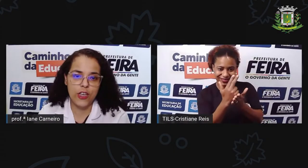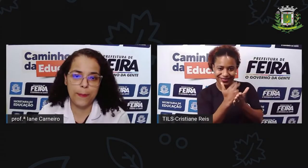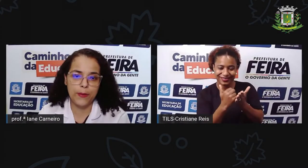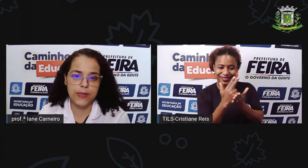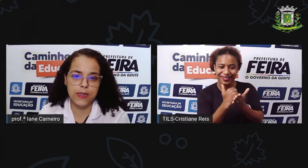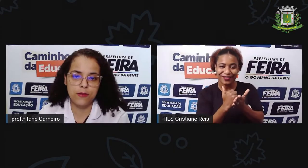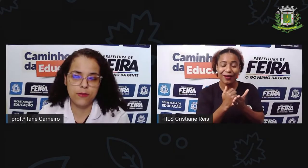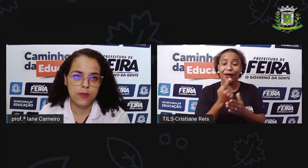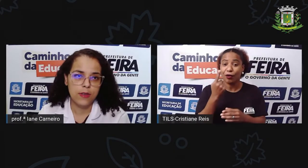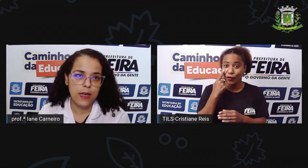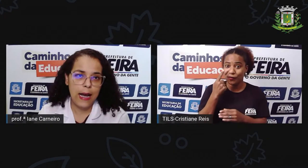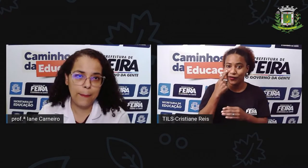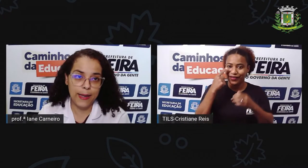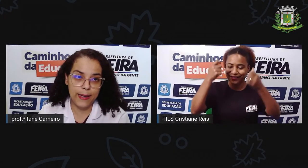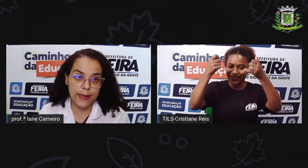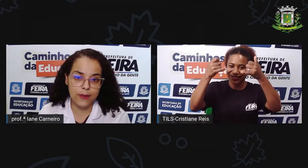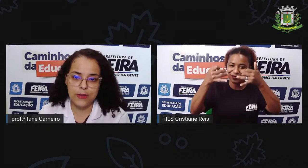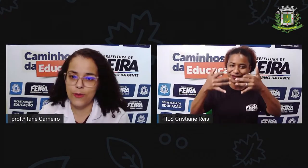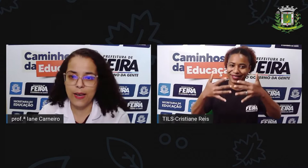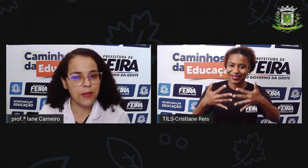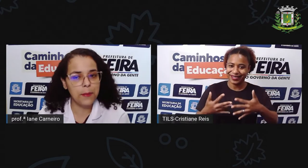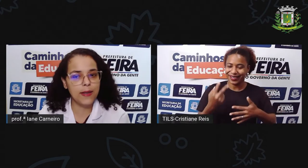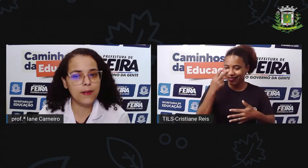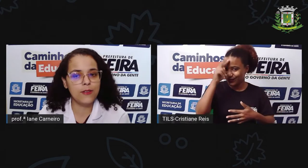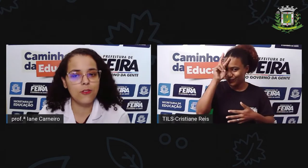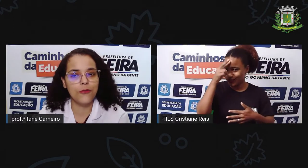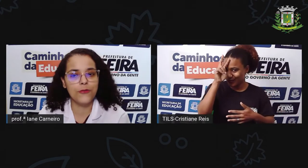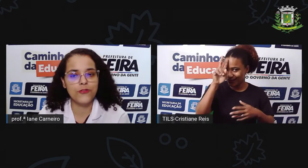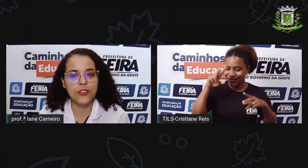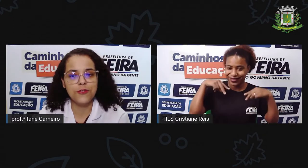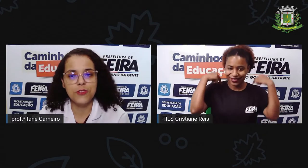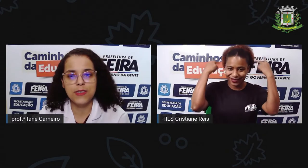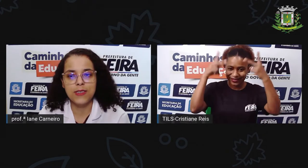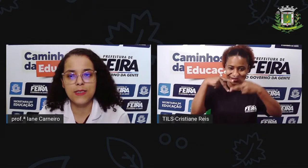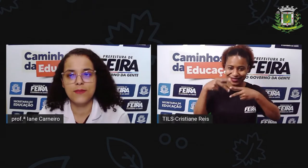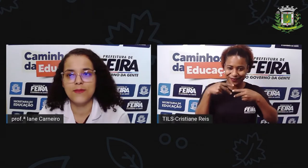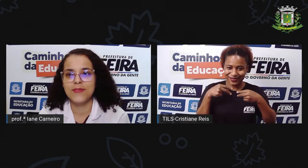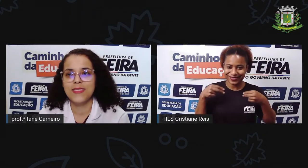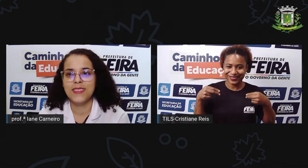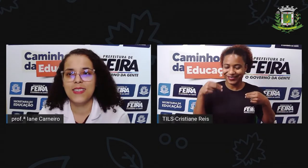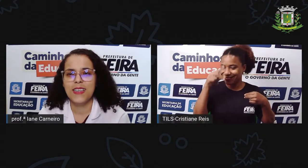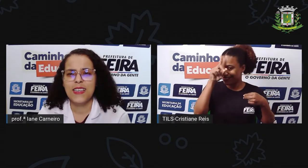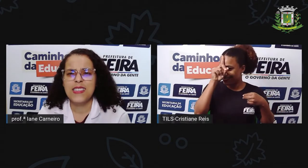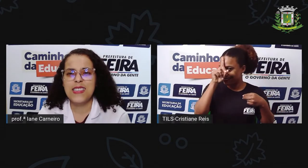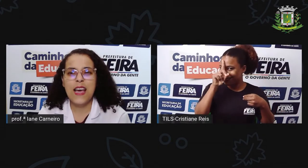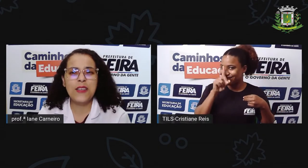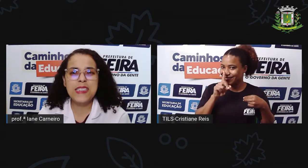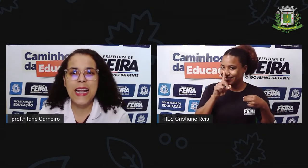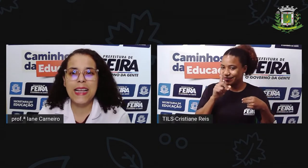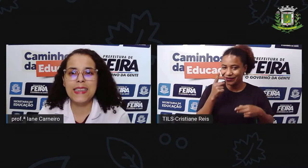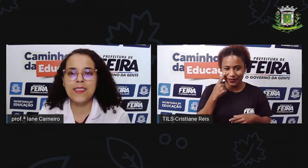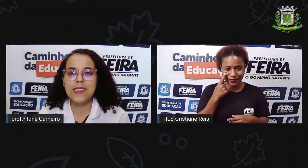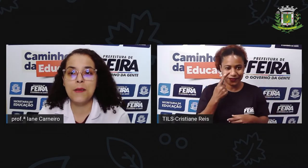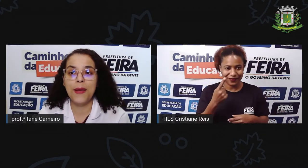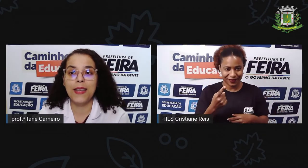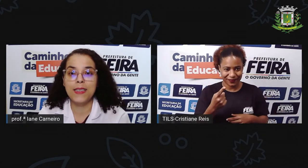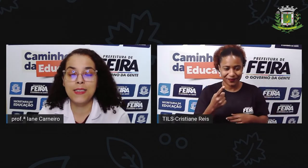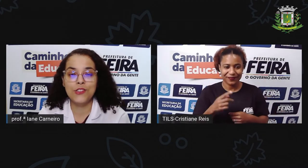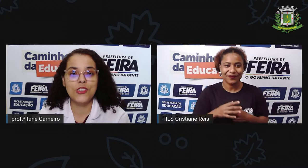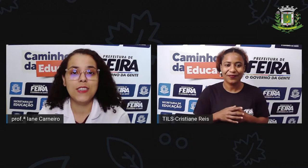da Chapeuzinho Amarelo. Não é a vermelho, não. Não confunde as duas, não. O que será que